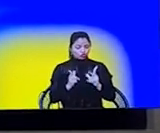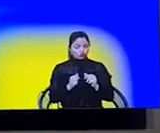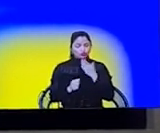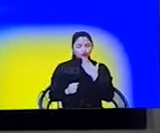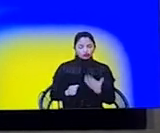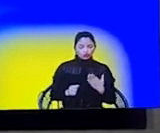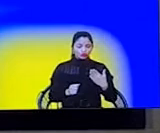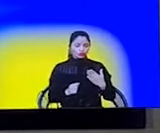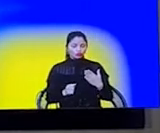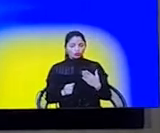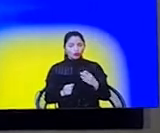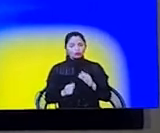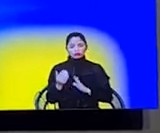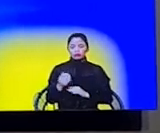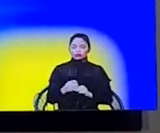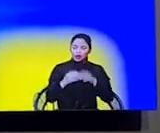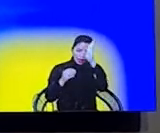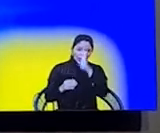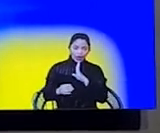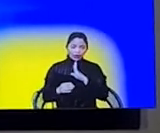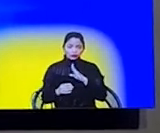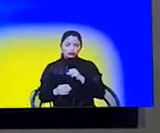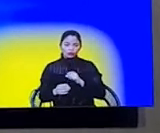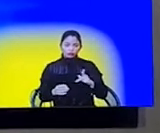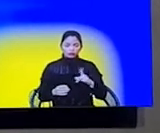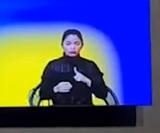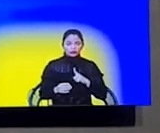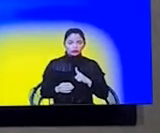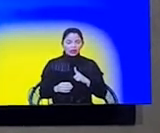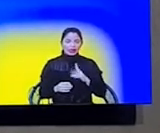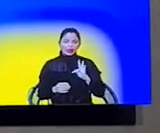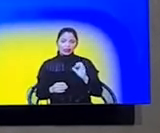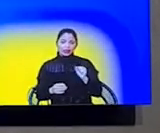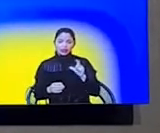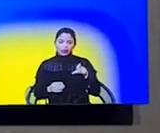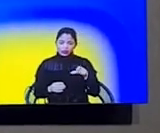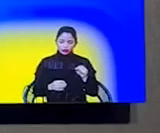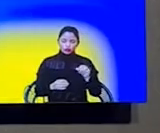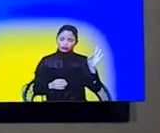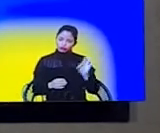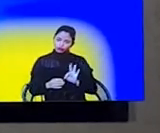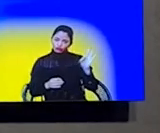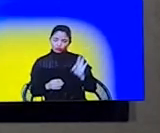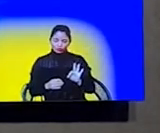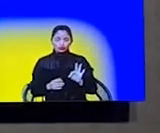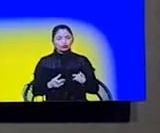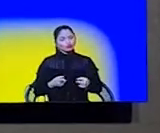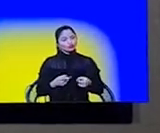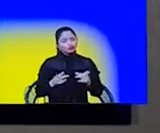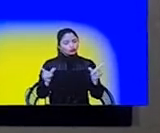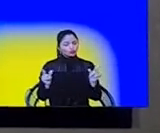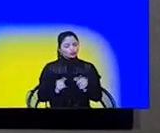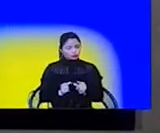frete grátis só no super aplicativo. Então aqui a gente gerou uma taxa, a gente gerou estatística, o custo vai ser infinitamente